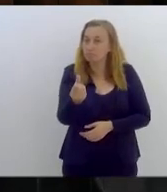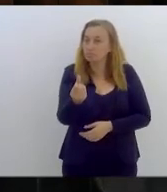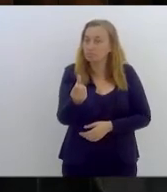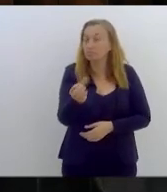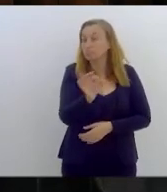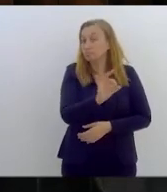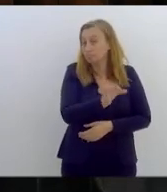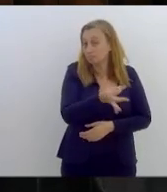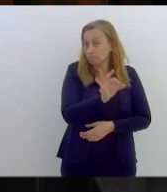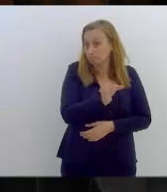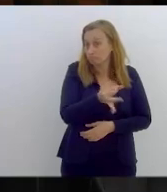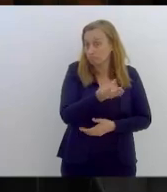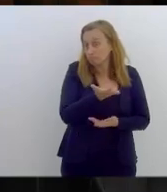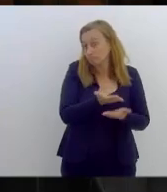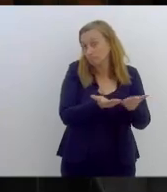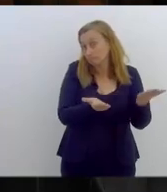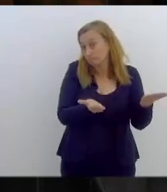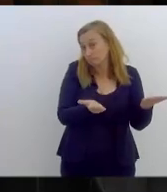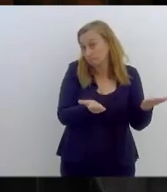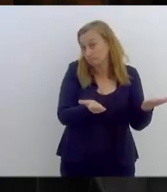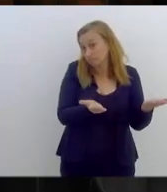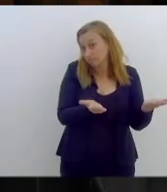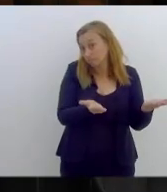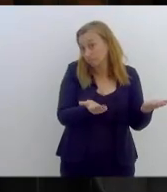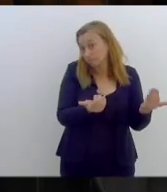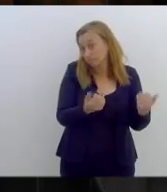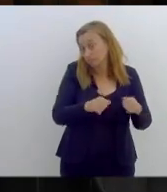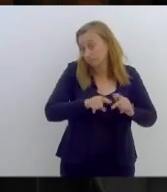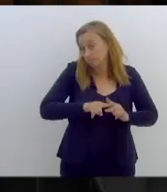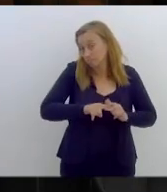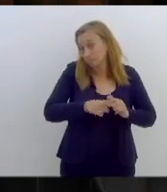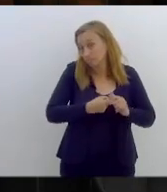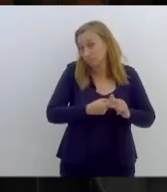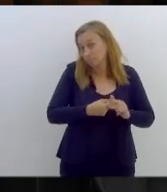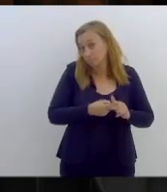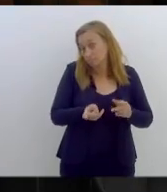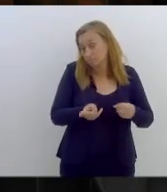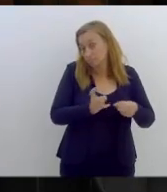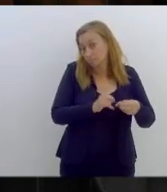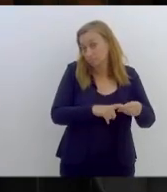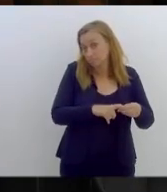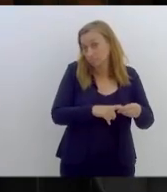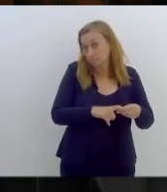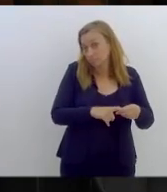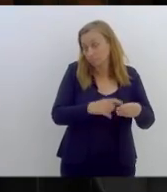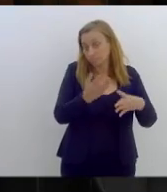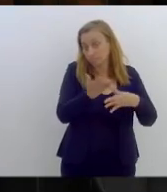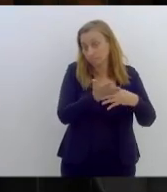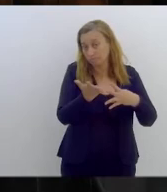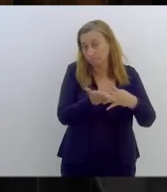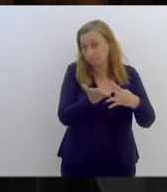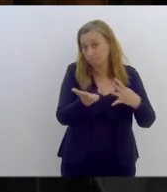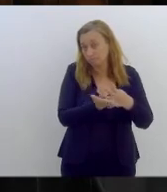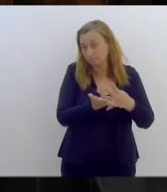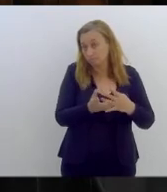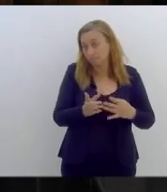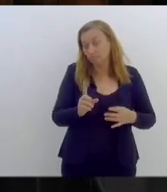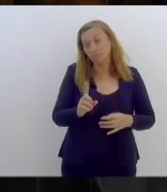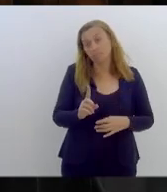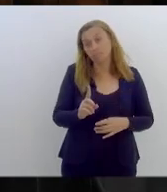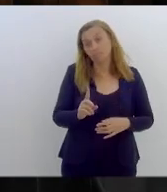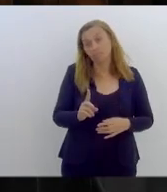e evidentemente que essas perdas tem que ser repostas em suave prestações porque senão os outros